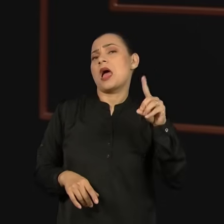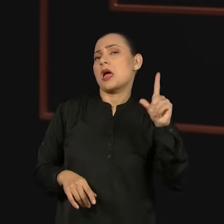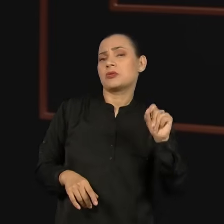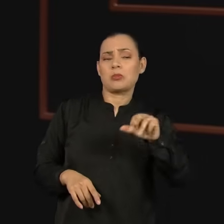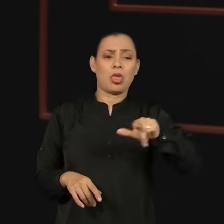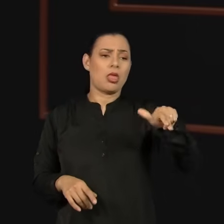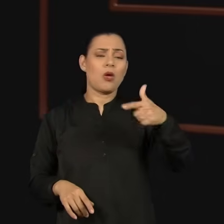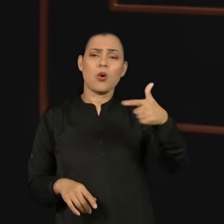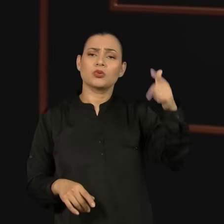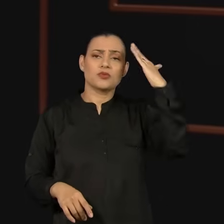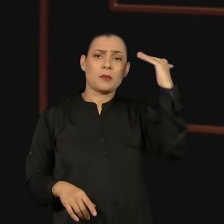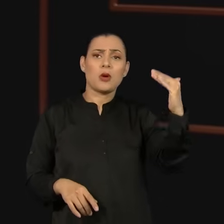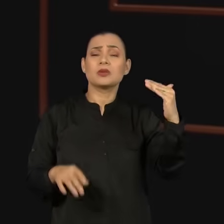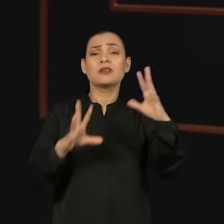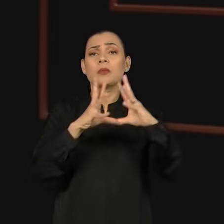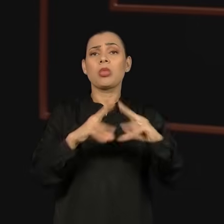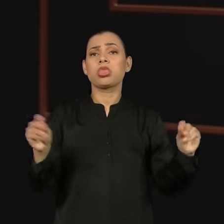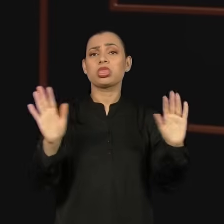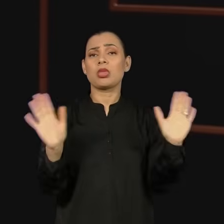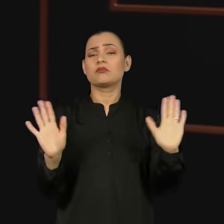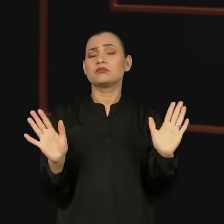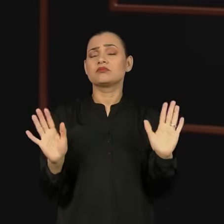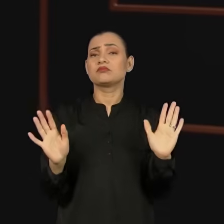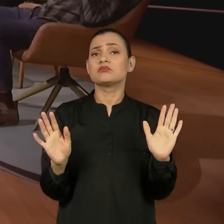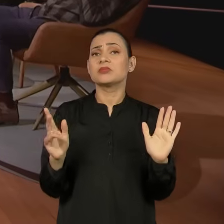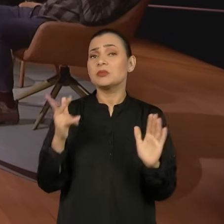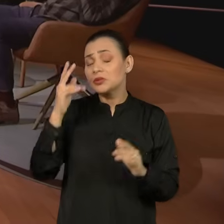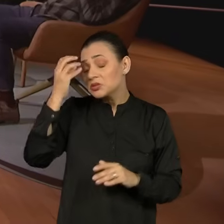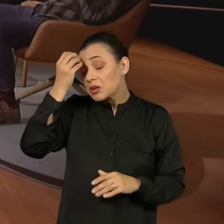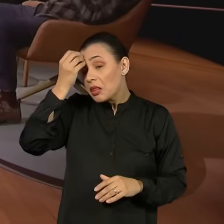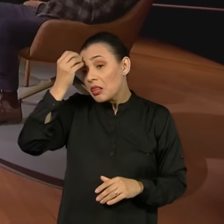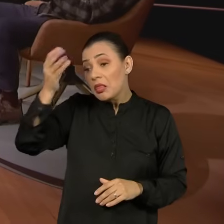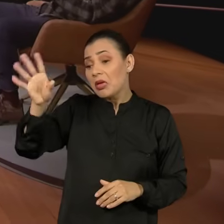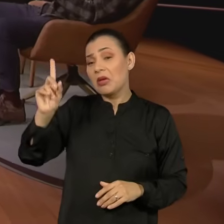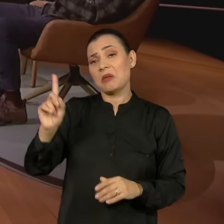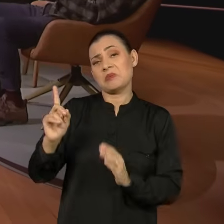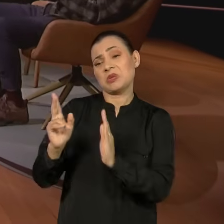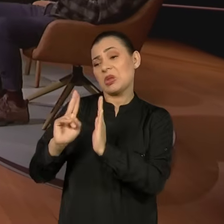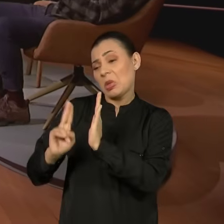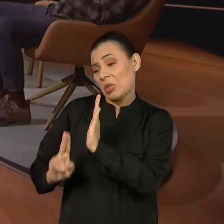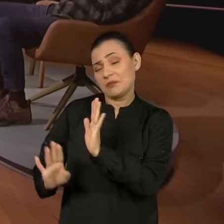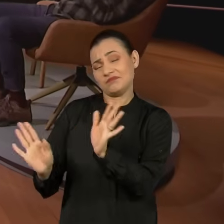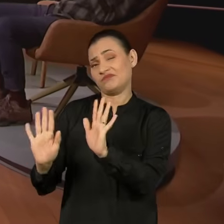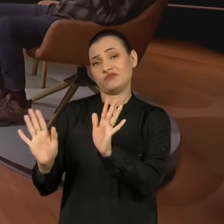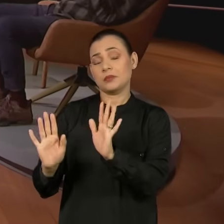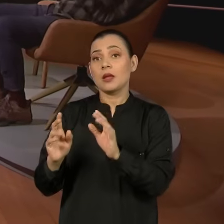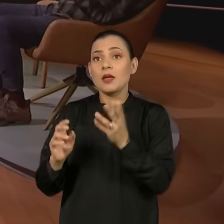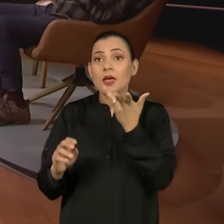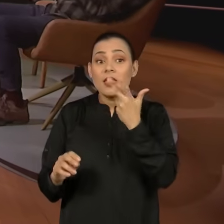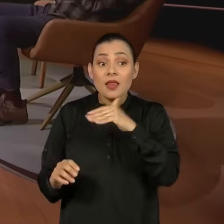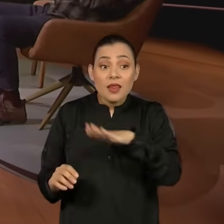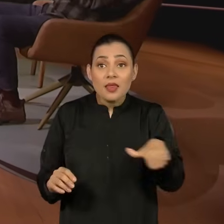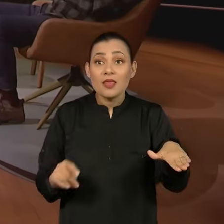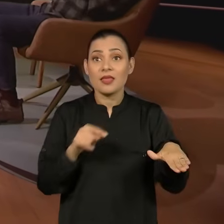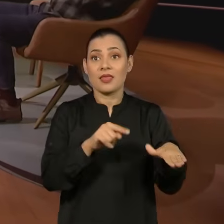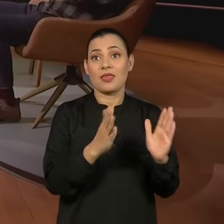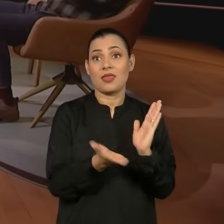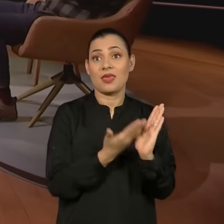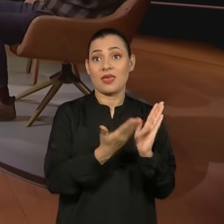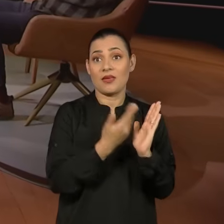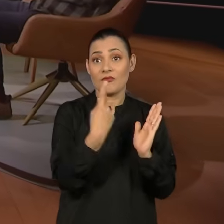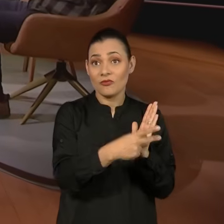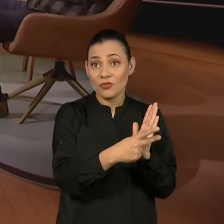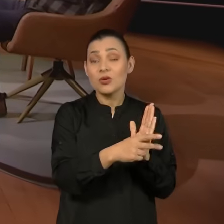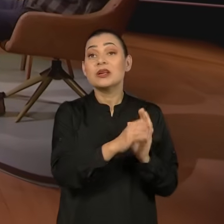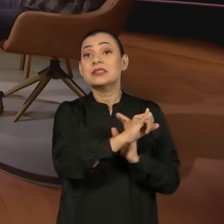acaba. Ninguém nunca mais ouviu falar desses livros. Livro infantil, se as